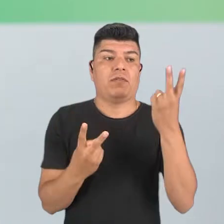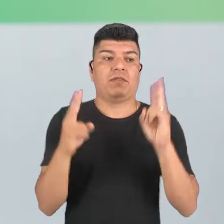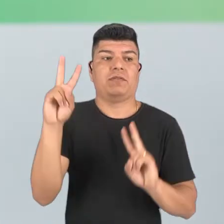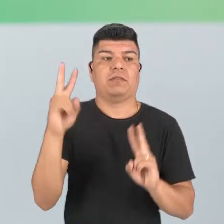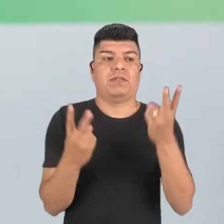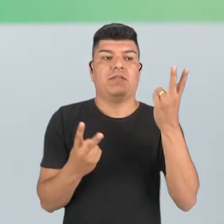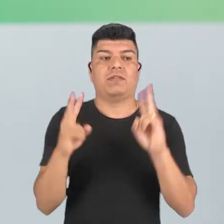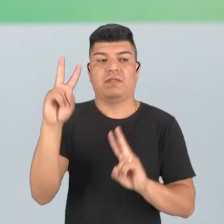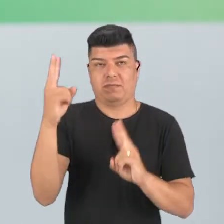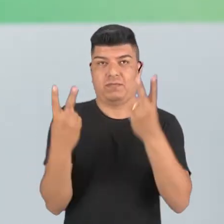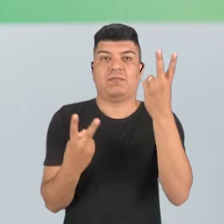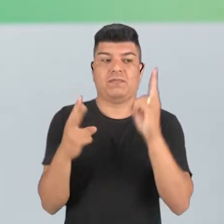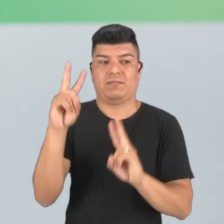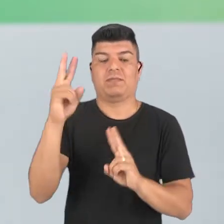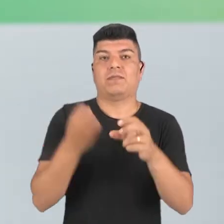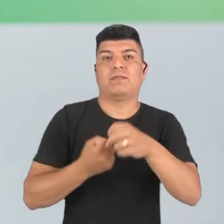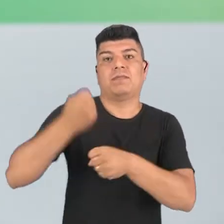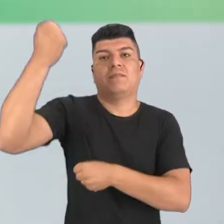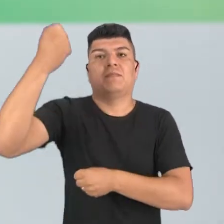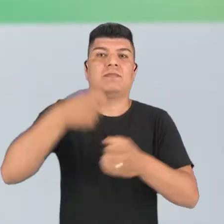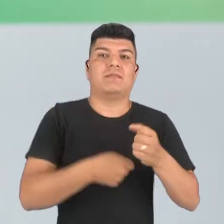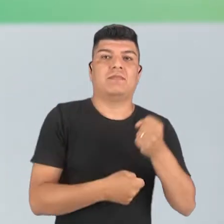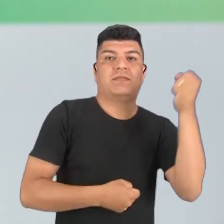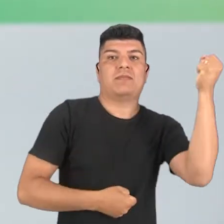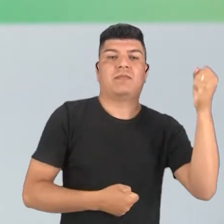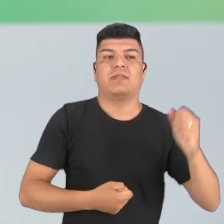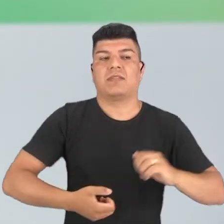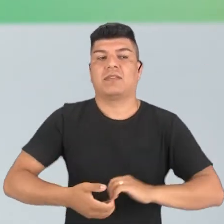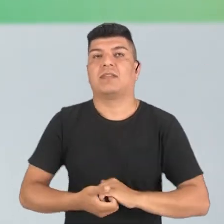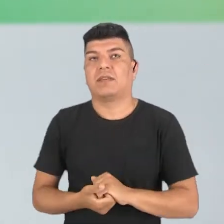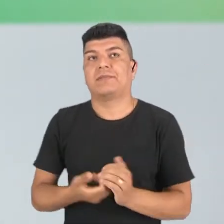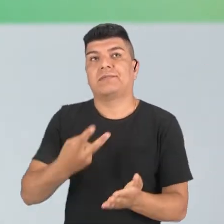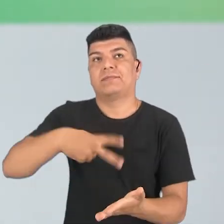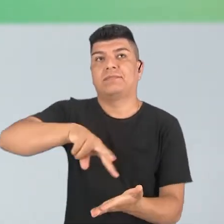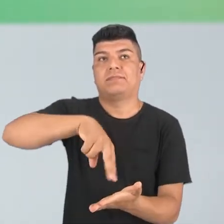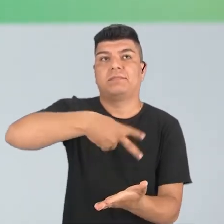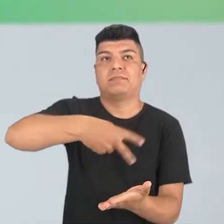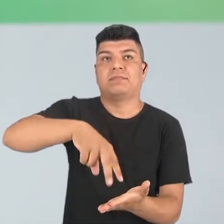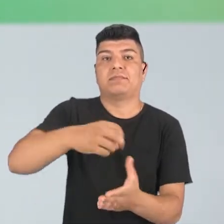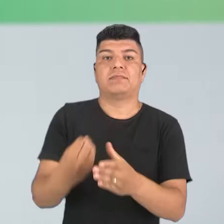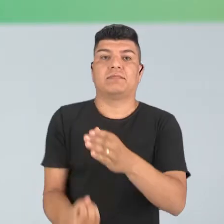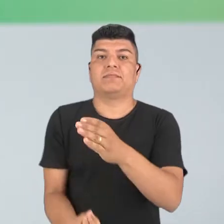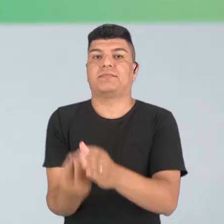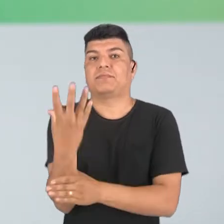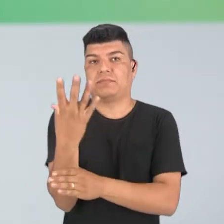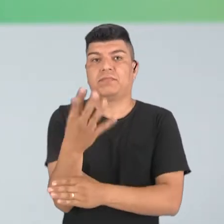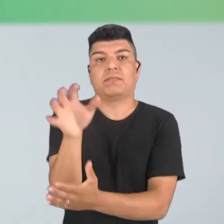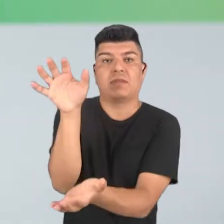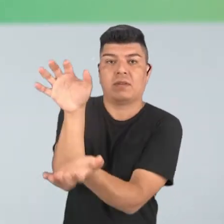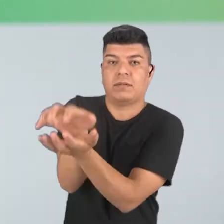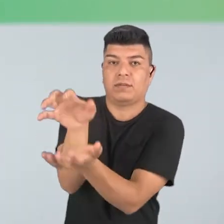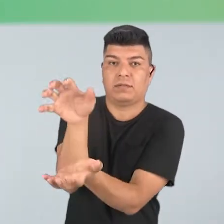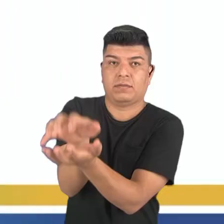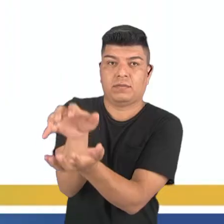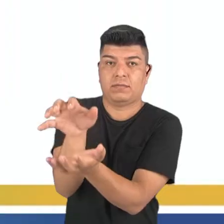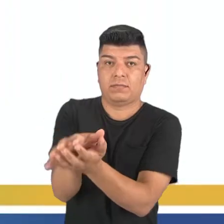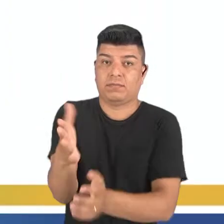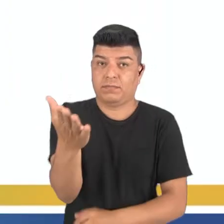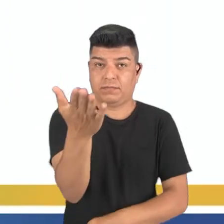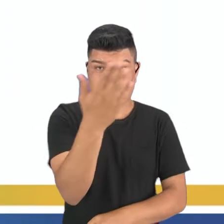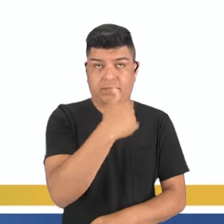frevo. O frevo também é uma dança que surgiu também em Pernambuco. Acompanha